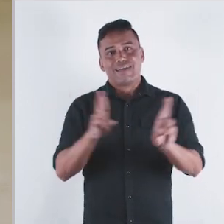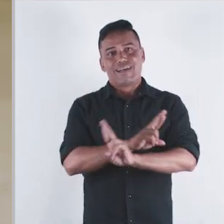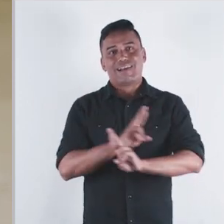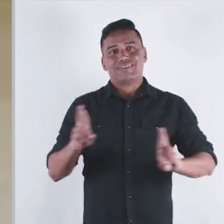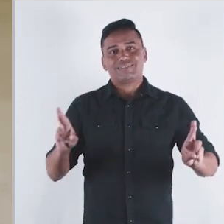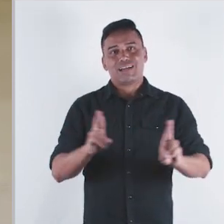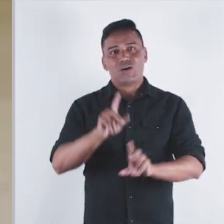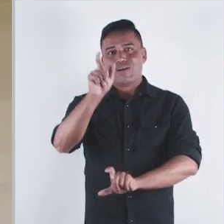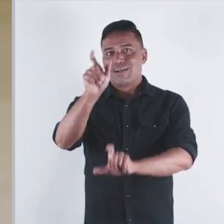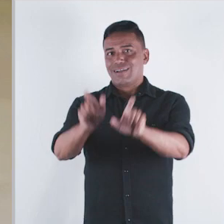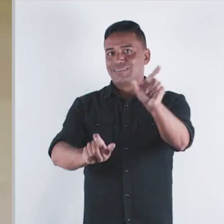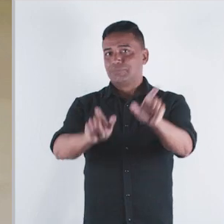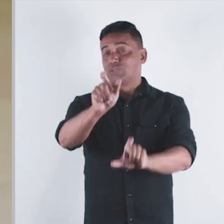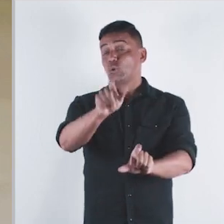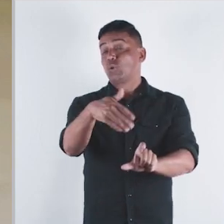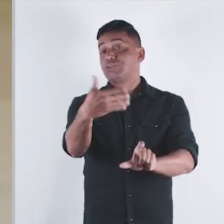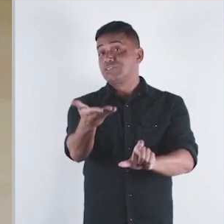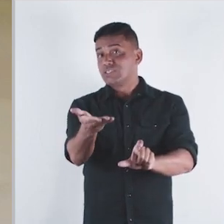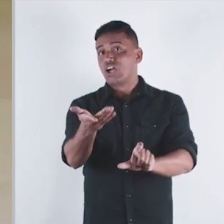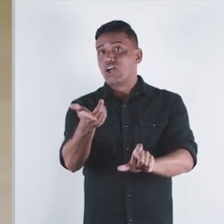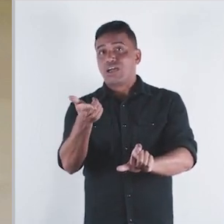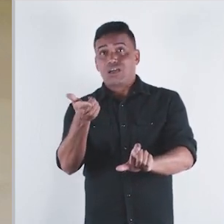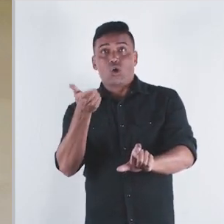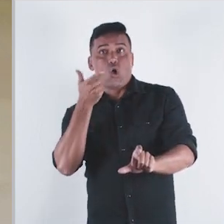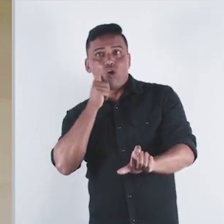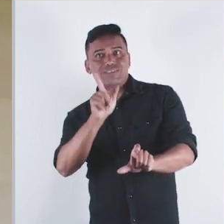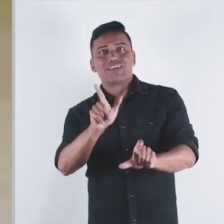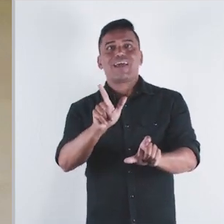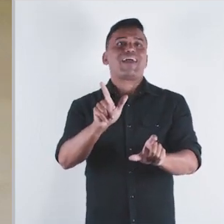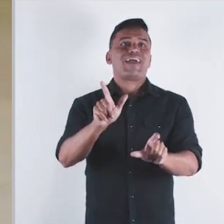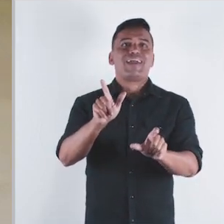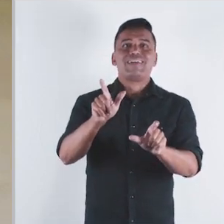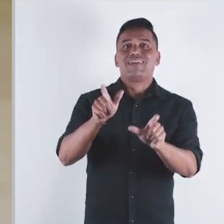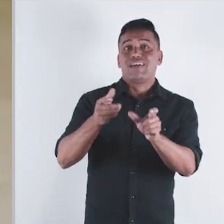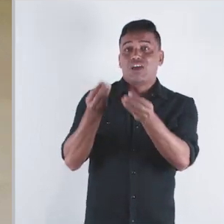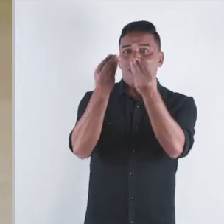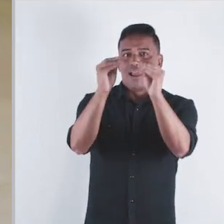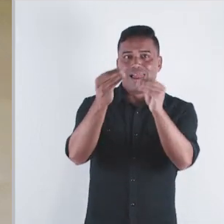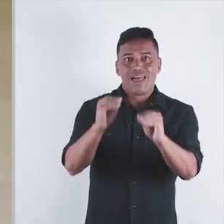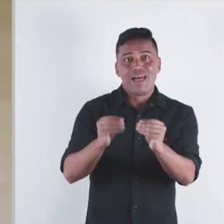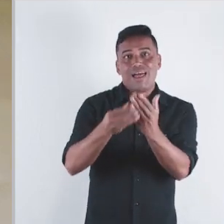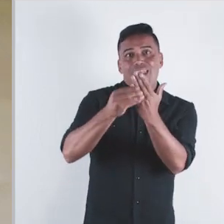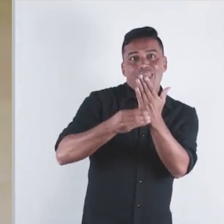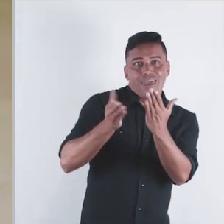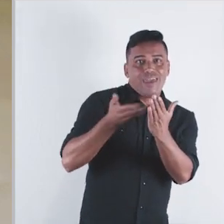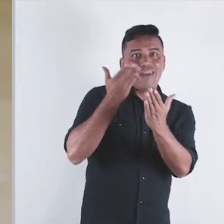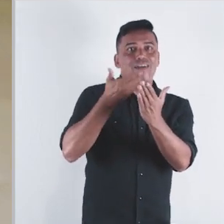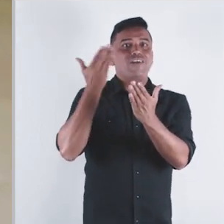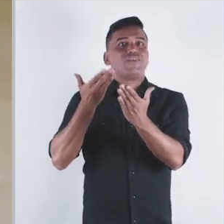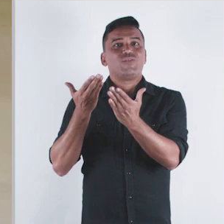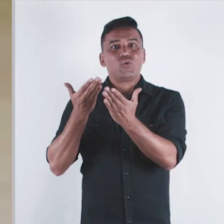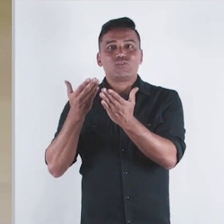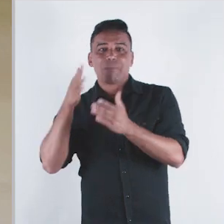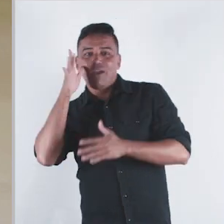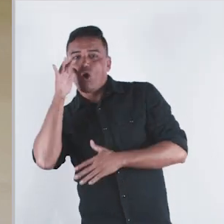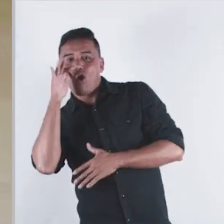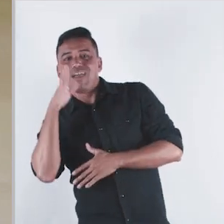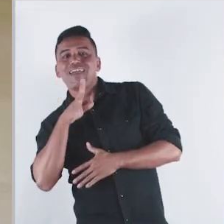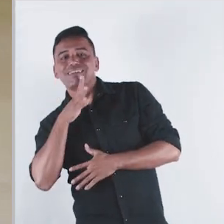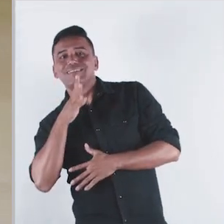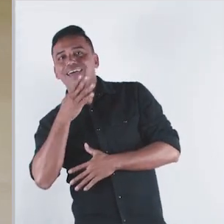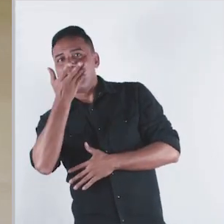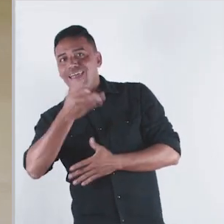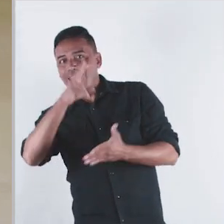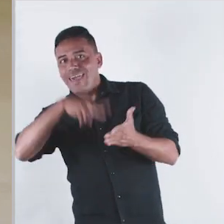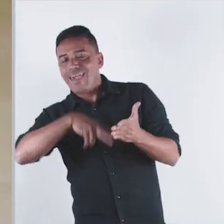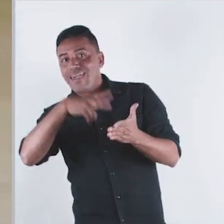as pessoas podem usar essas obras, fruir essas obras, conhecer essas obras, né? Muitas das